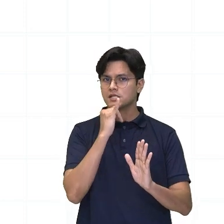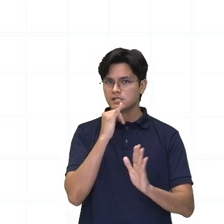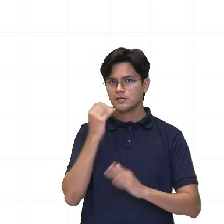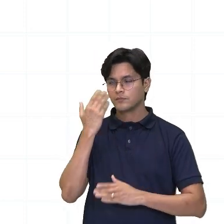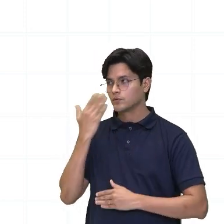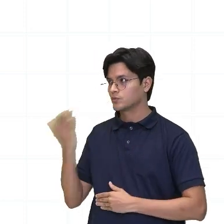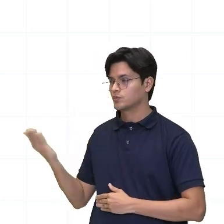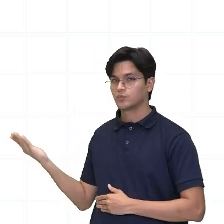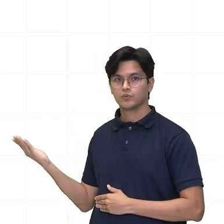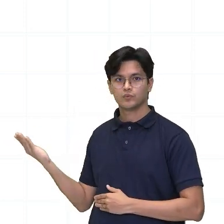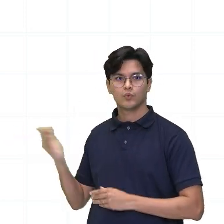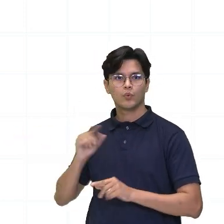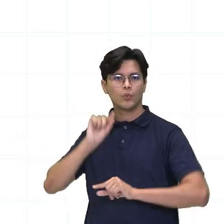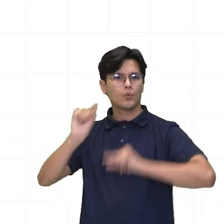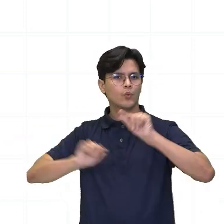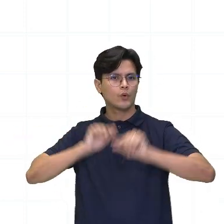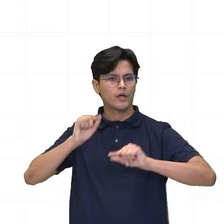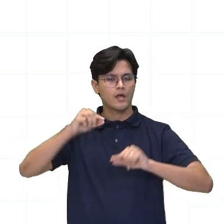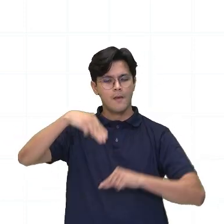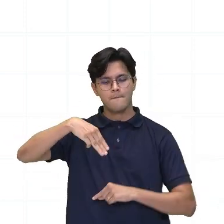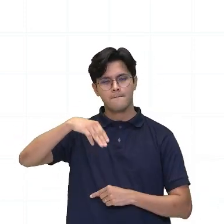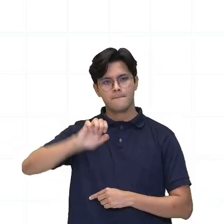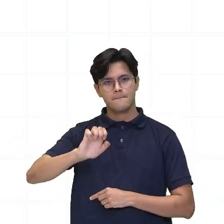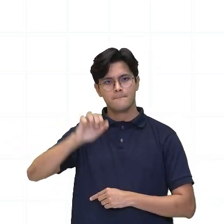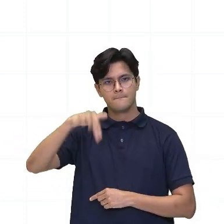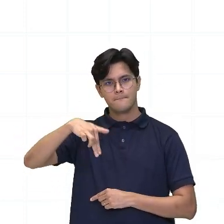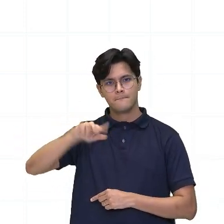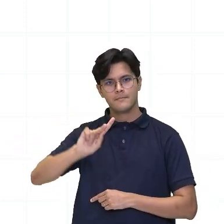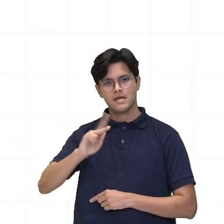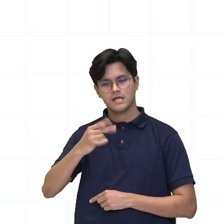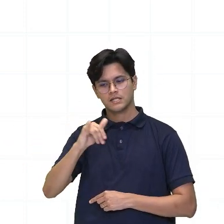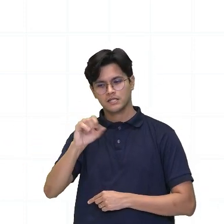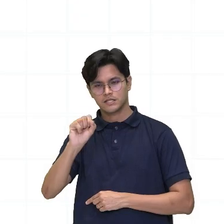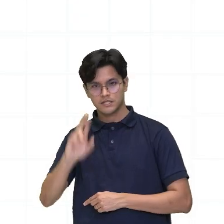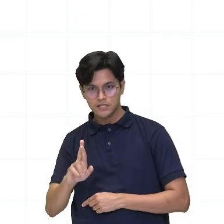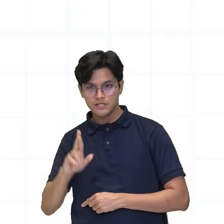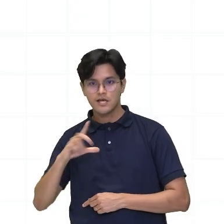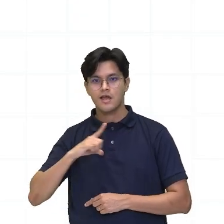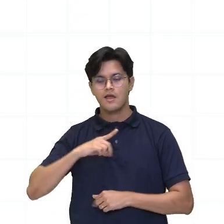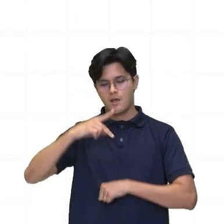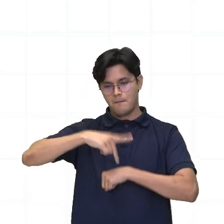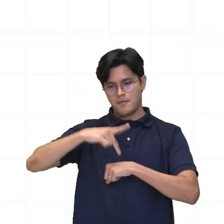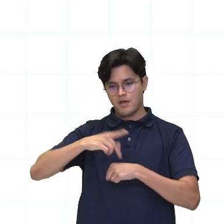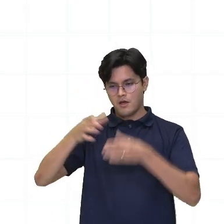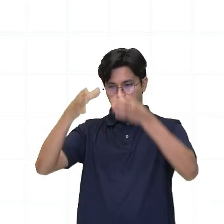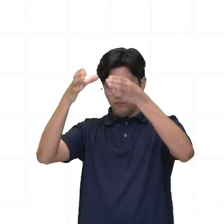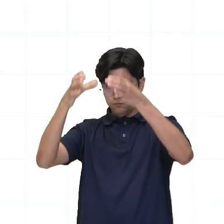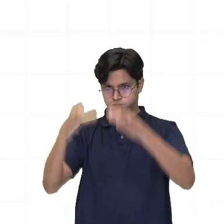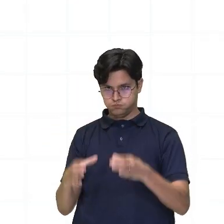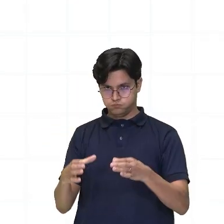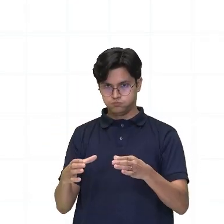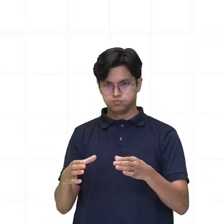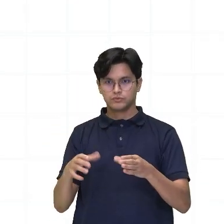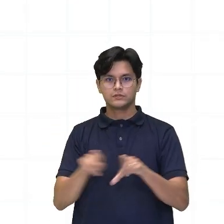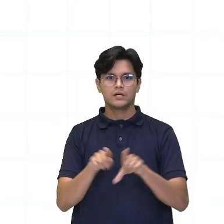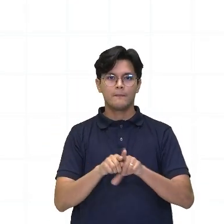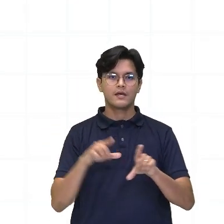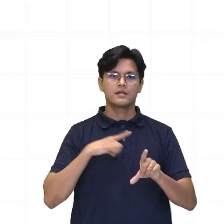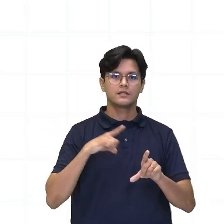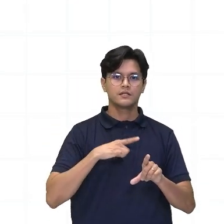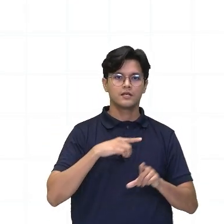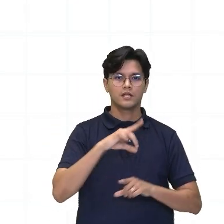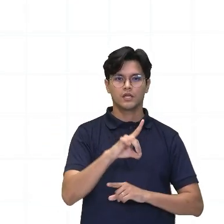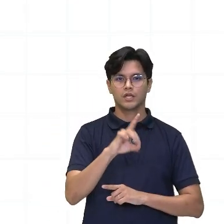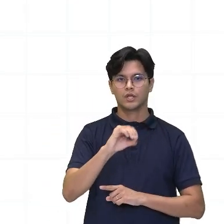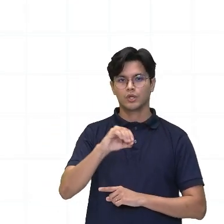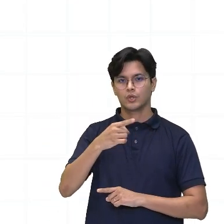meni, que está aí, que é uma pedra fincada verticalmente. Nós temos o dome, tá? Que são pedras